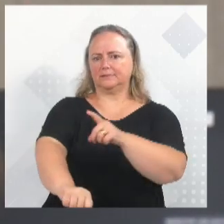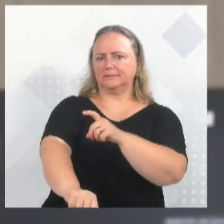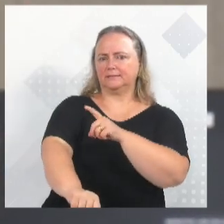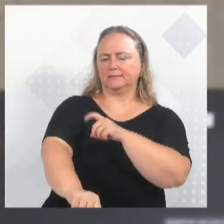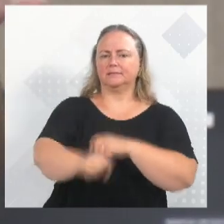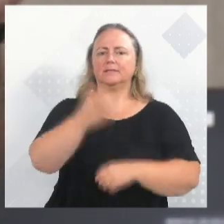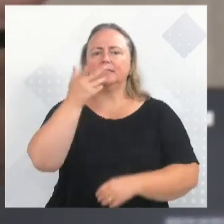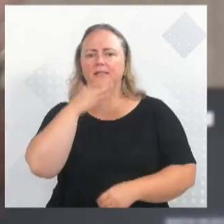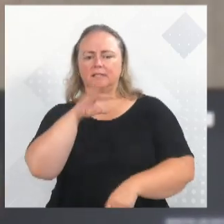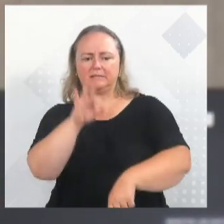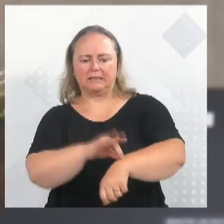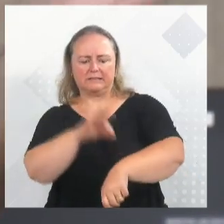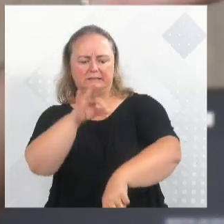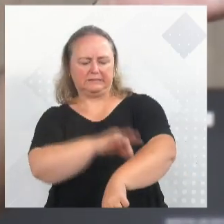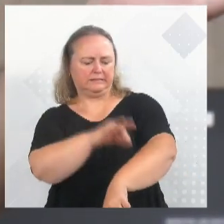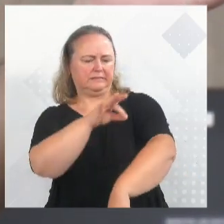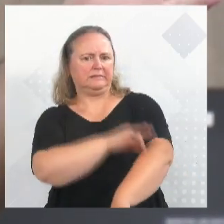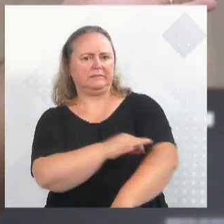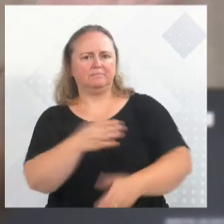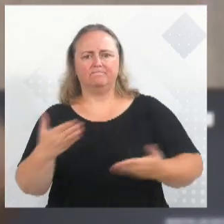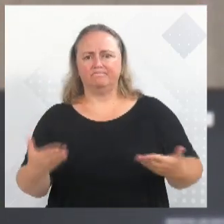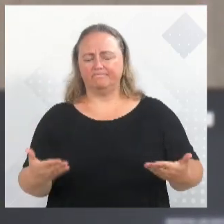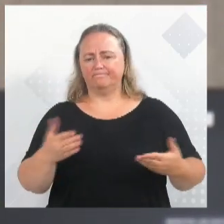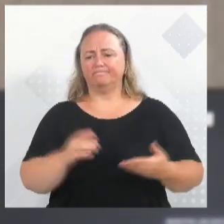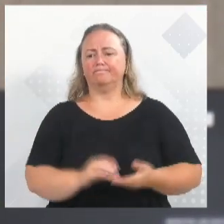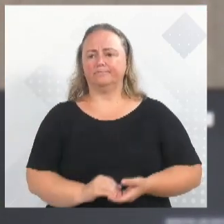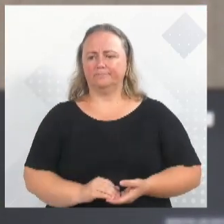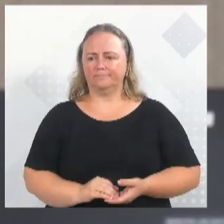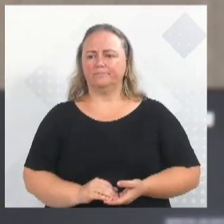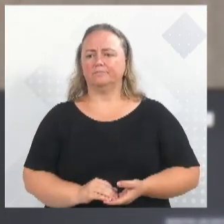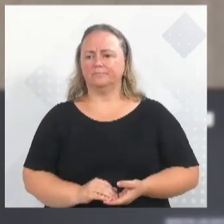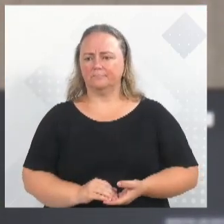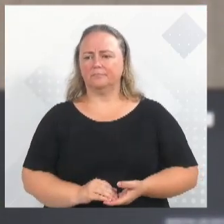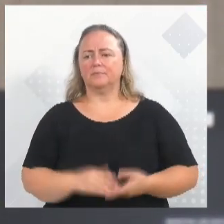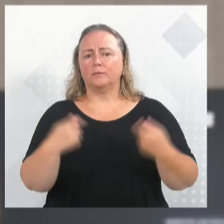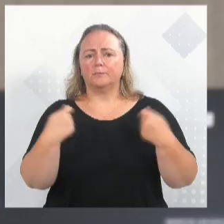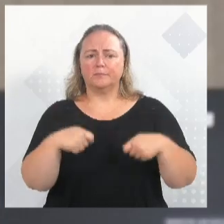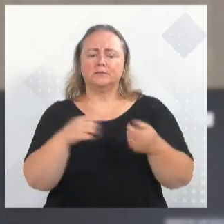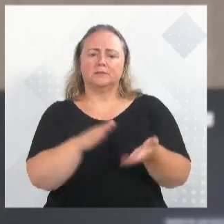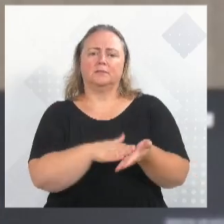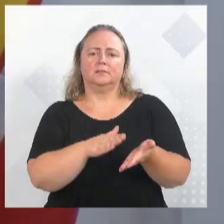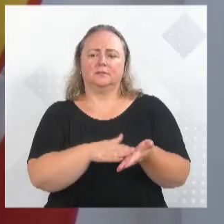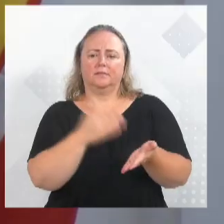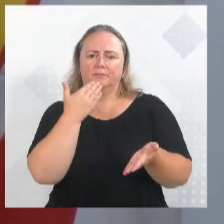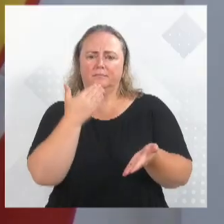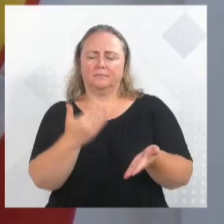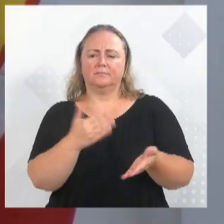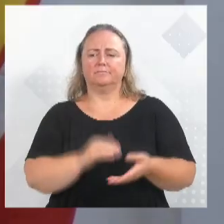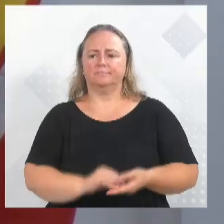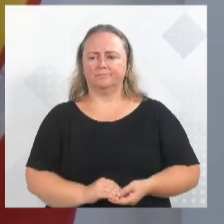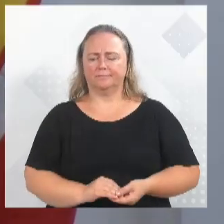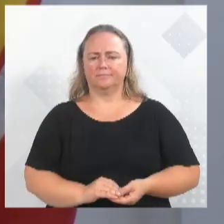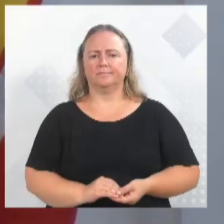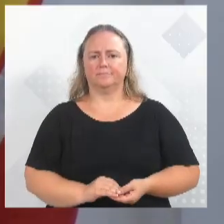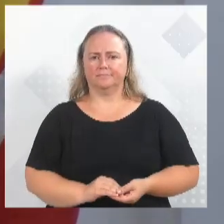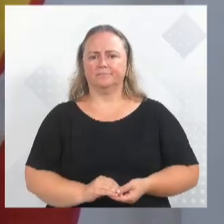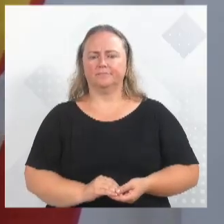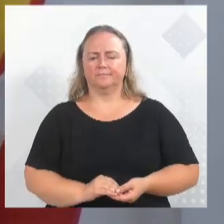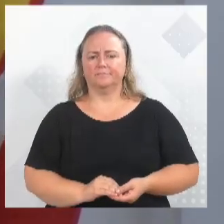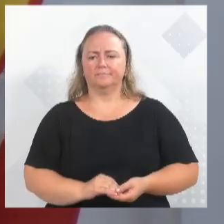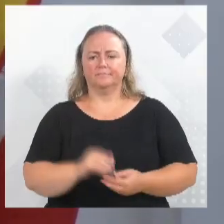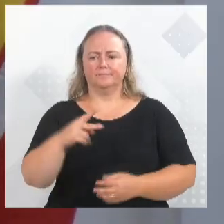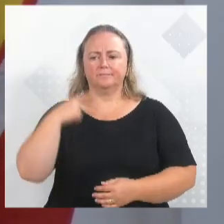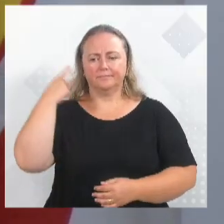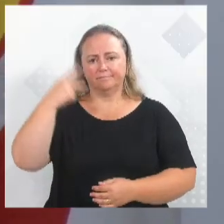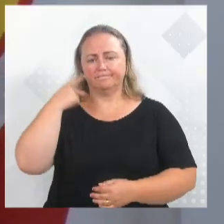crianças estão sendo picadas pelos insetos talvez até pelo mosquito da dengue vamos cobrar isso também obrigado vereadora Cris